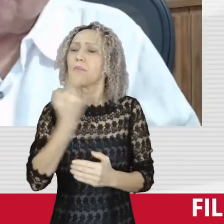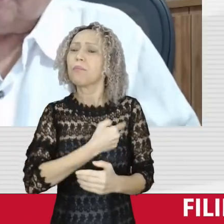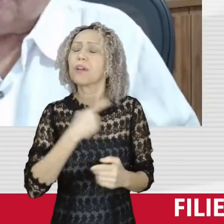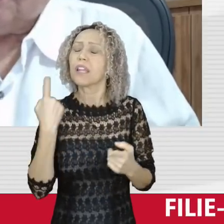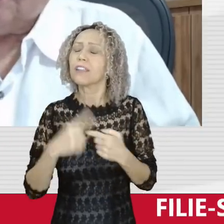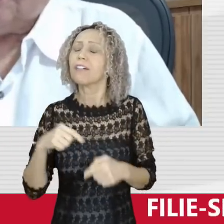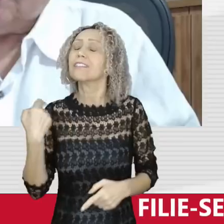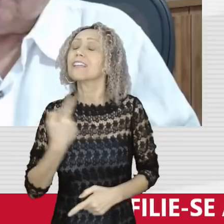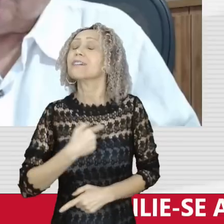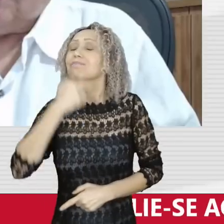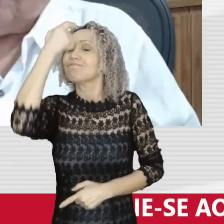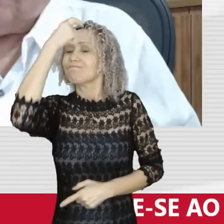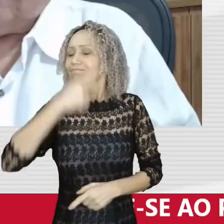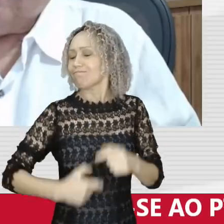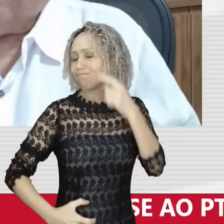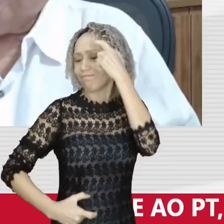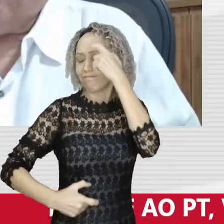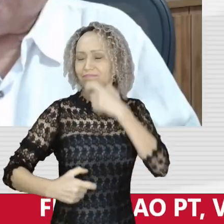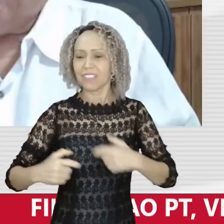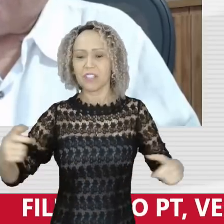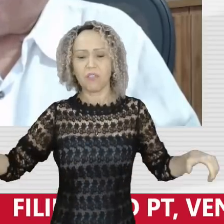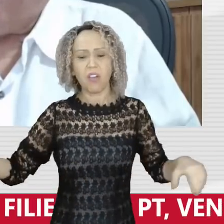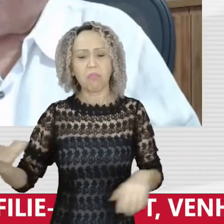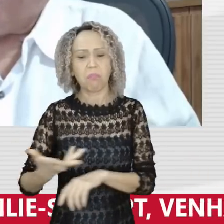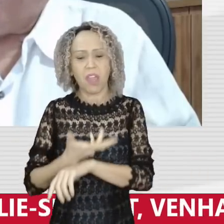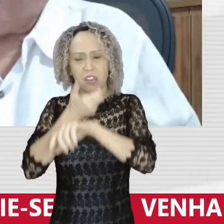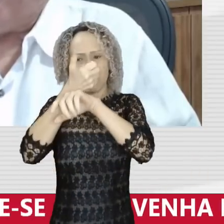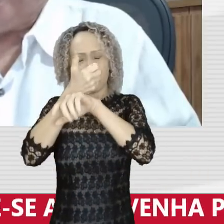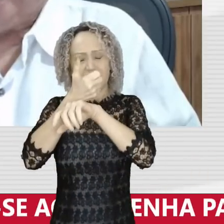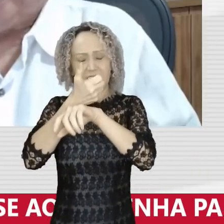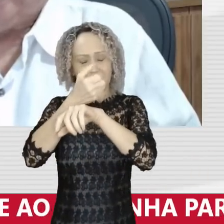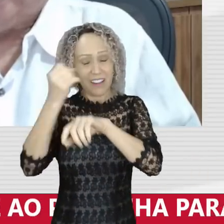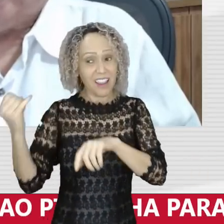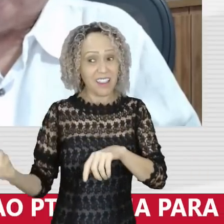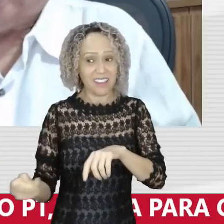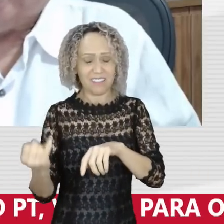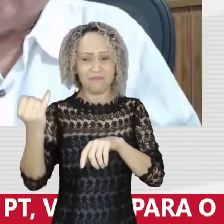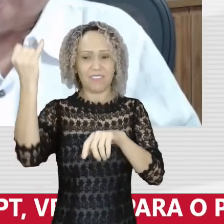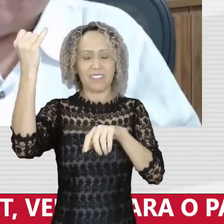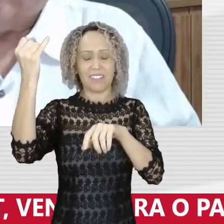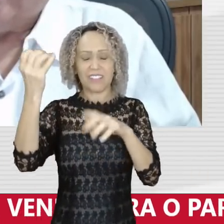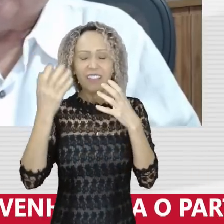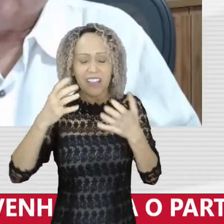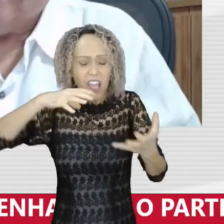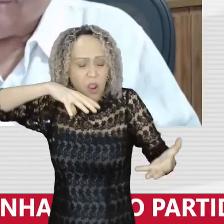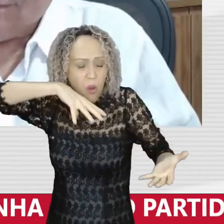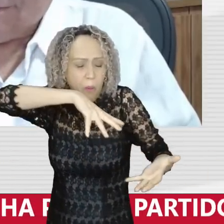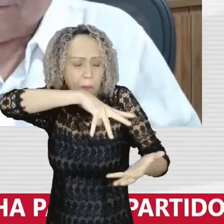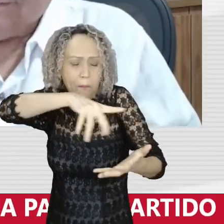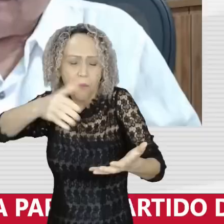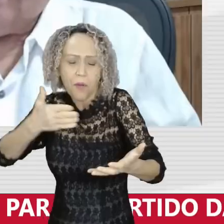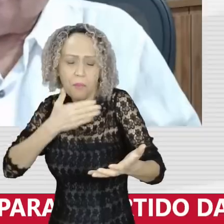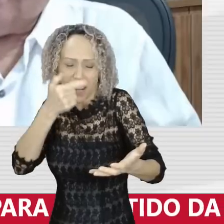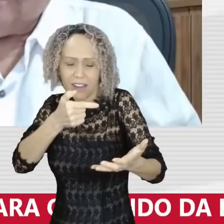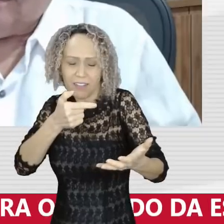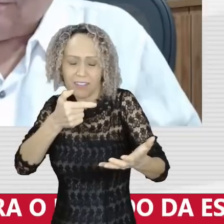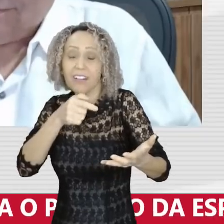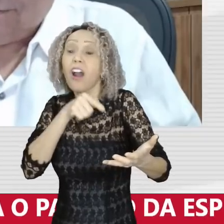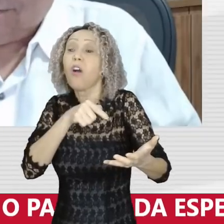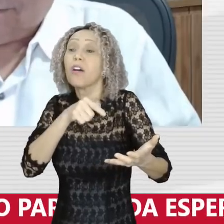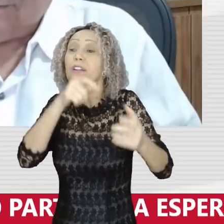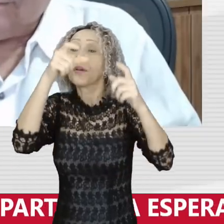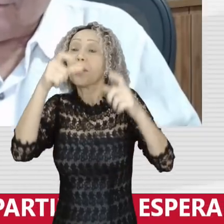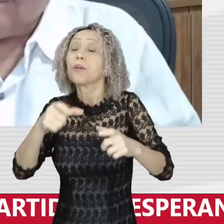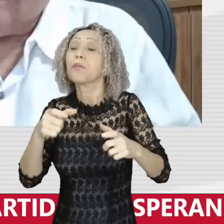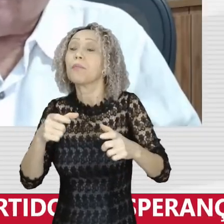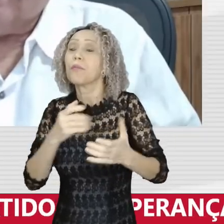pessoas melhores. Eu acho que isso é importante que a gente frise bem, assim, se eu quero um mundo melhor, esse mundo tem que começar dentro de mim. Então,